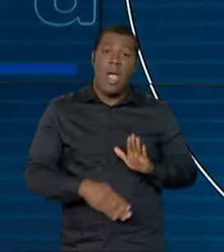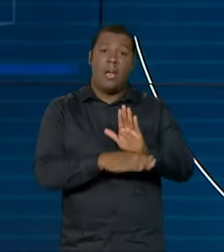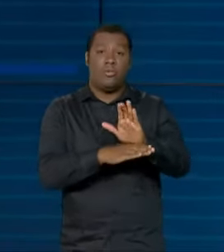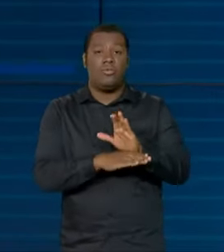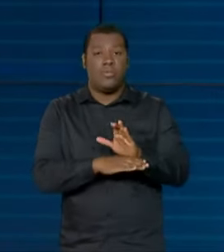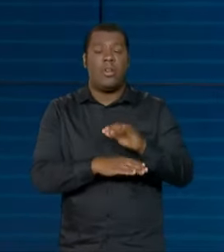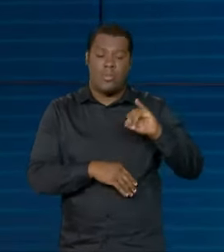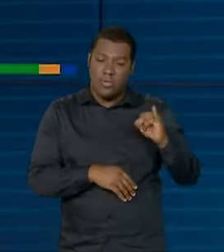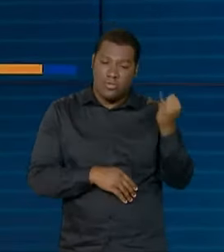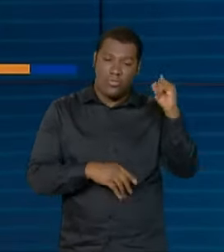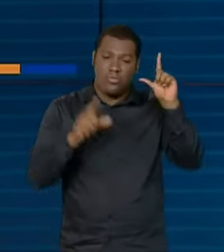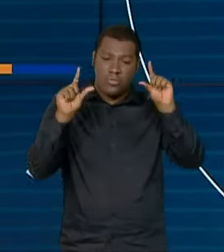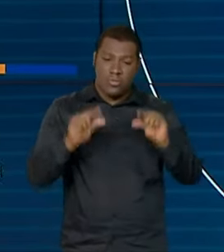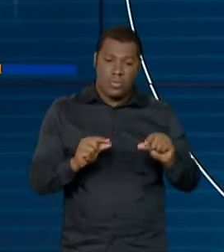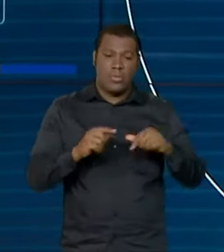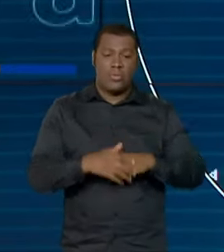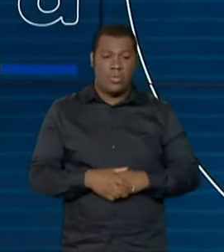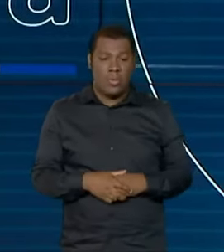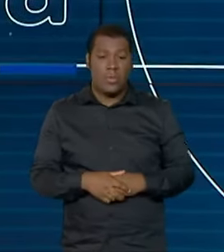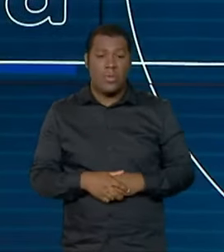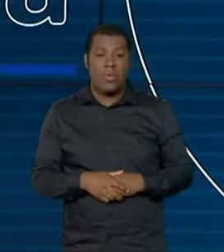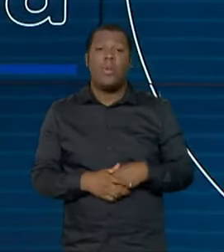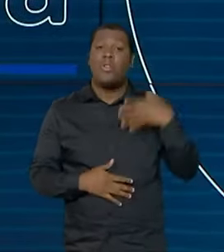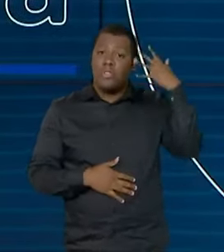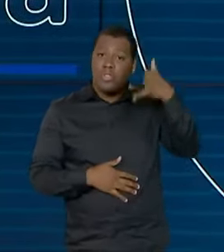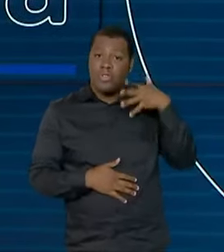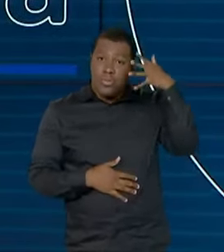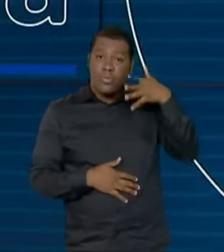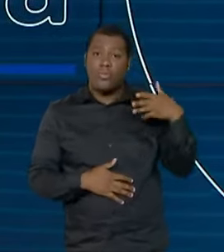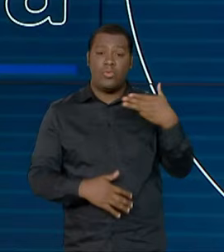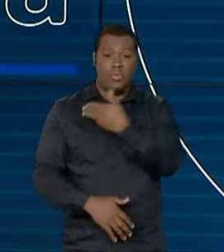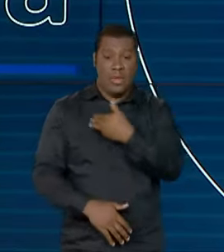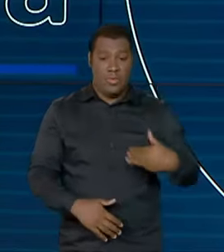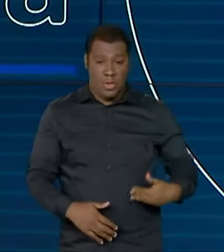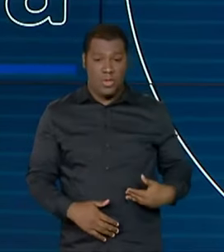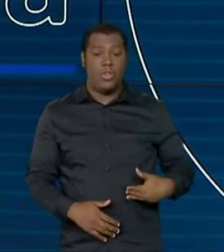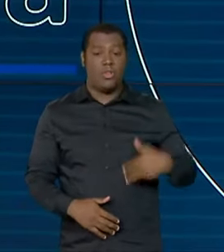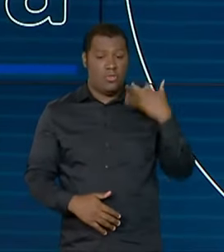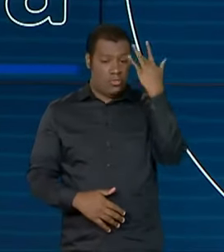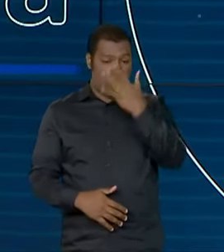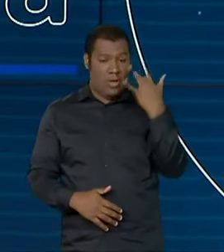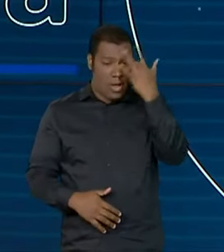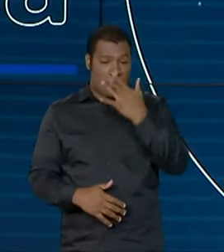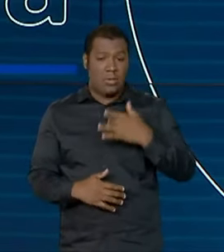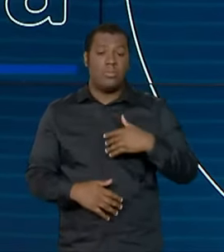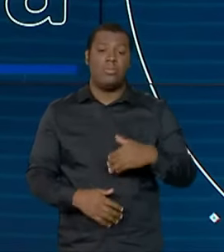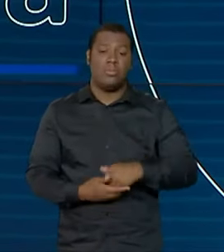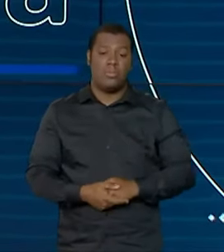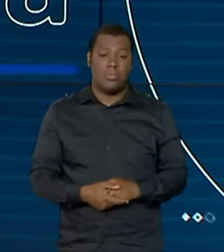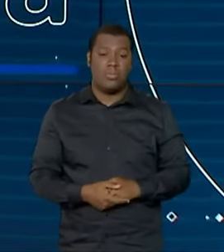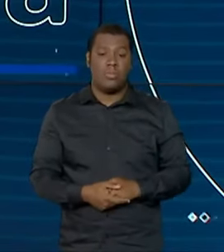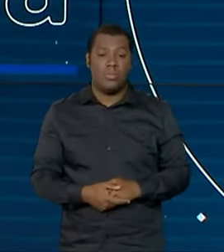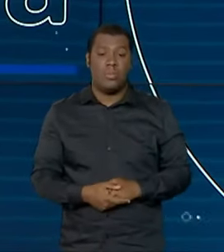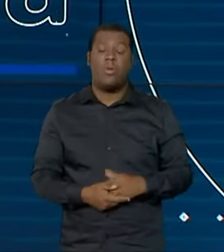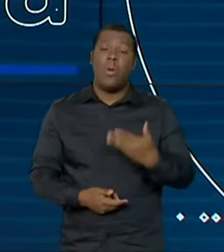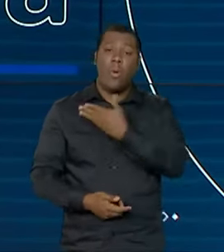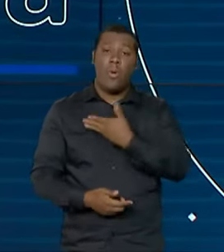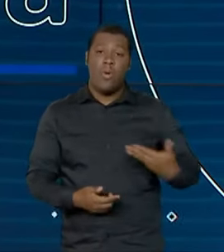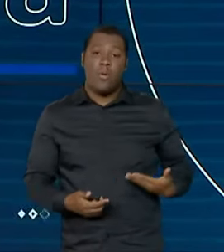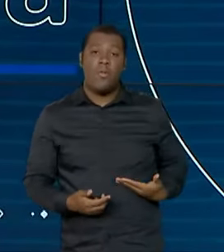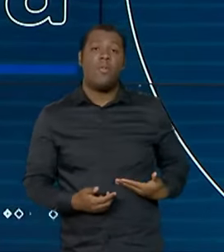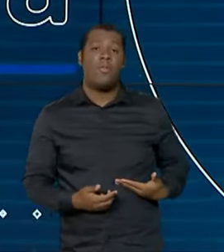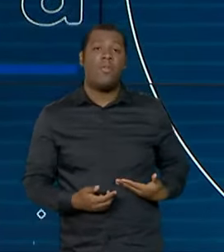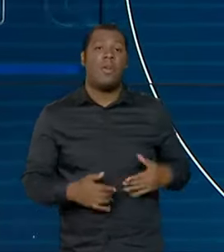câmbio. Esse foi um dos destaques do discurso do ministro da Fazenda, Fernando Haddad. O governo considera que esse é um dos